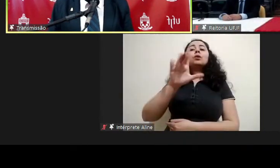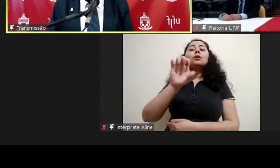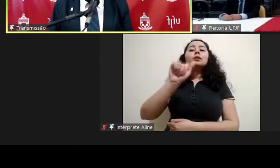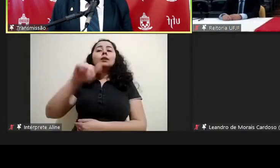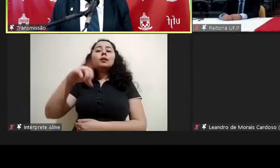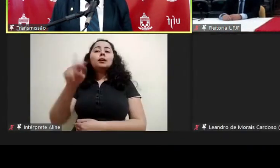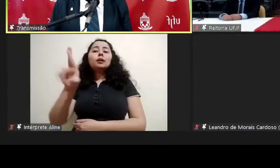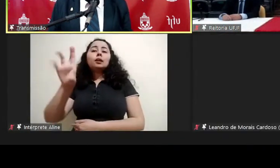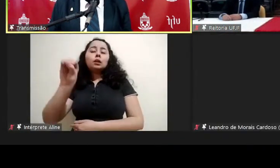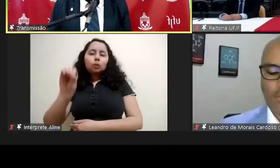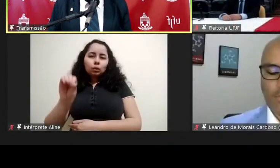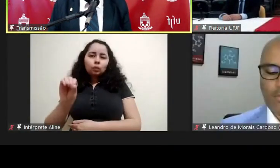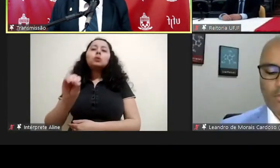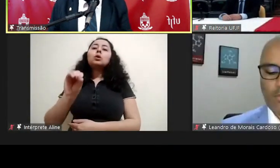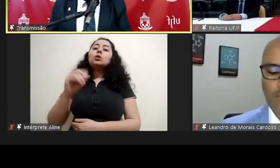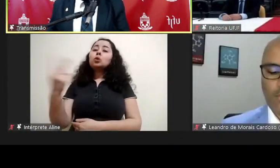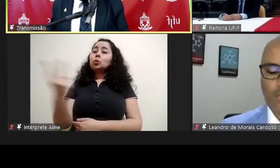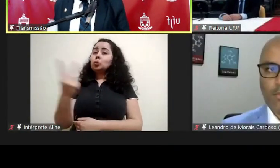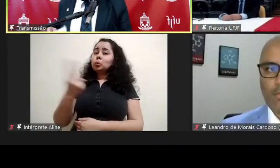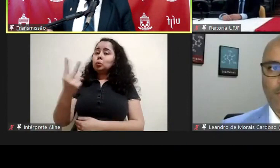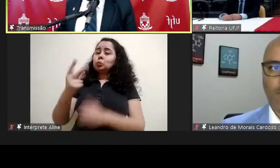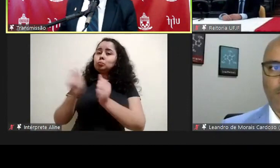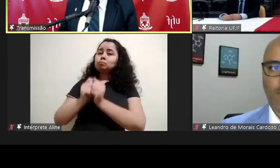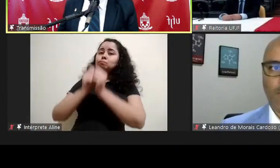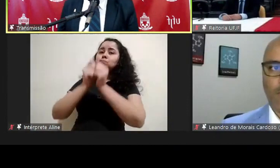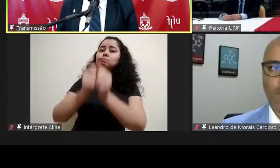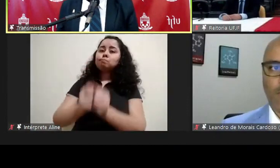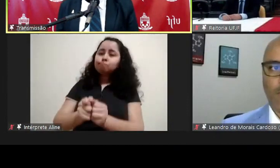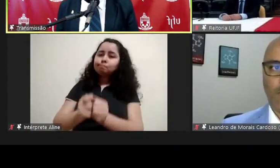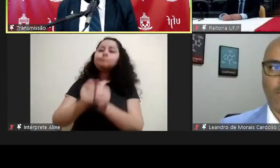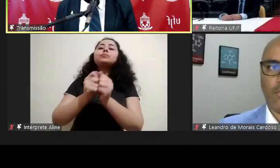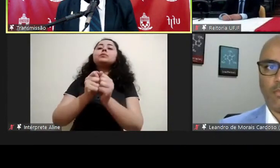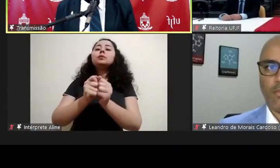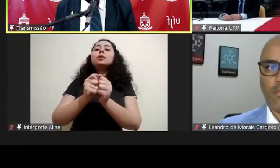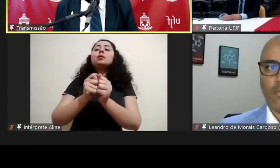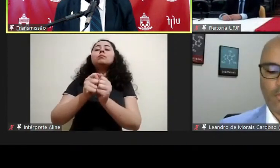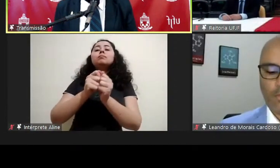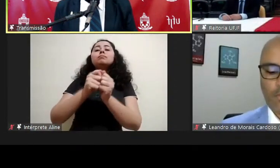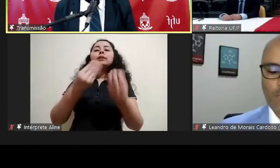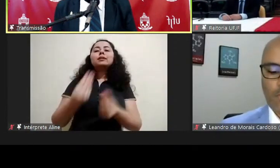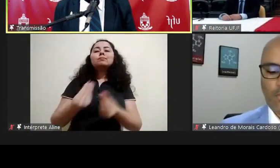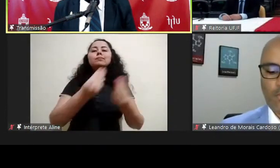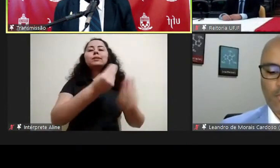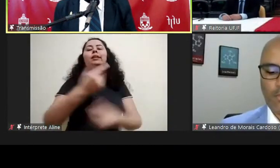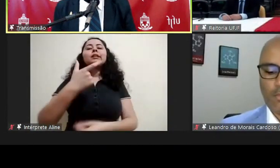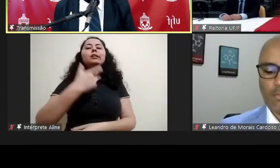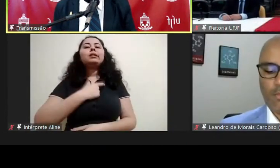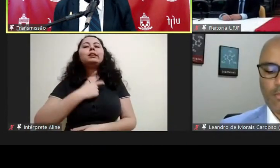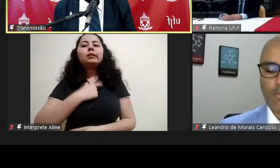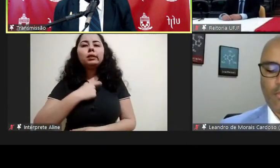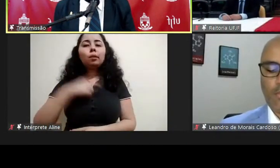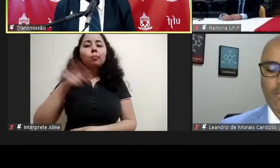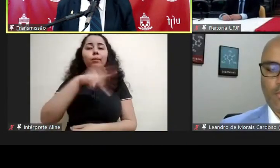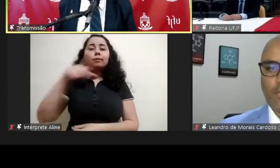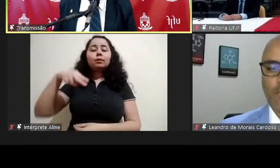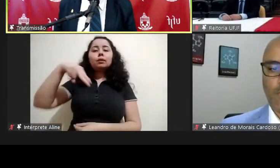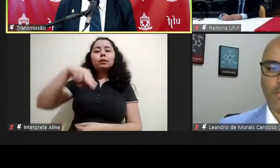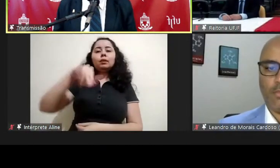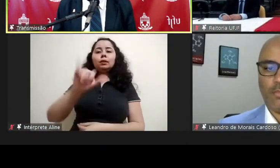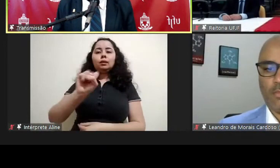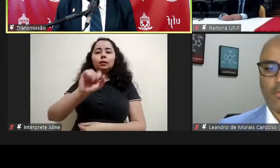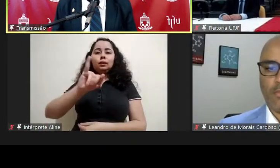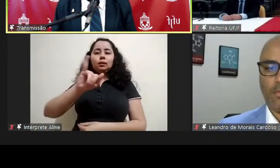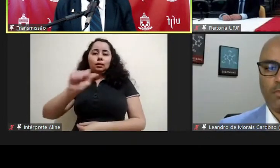para acompanharem a entrega da medalha à homenageada, professora Nízia Araújo Vieira Almeida, em